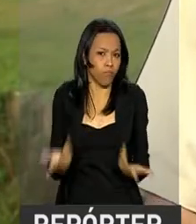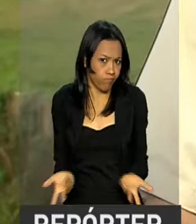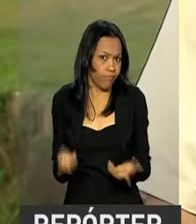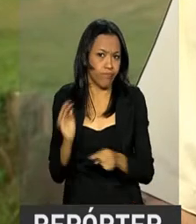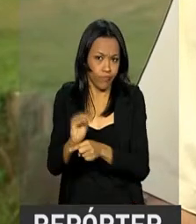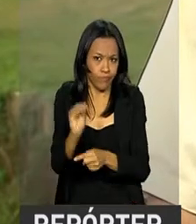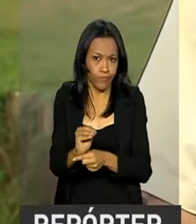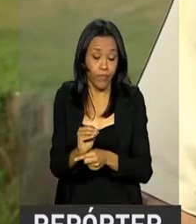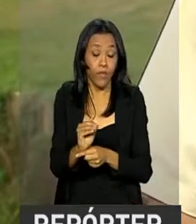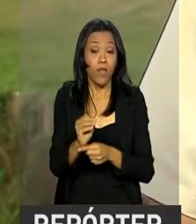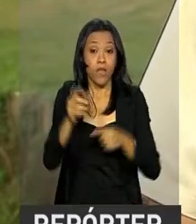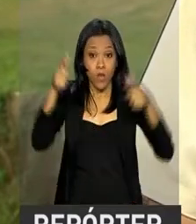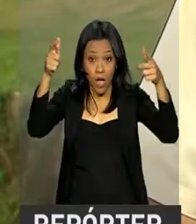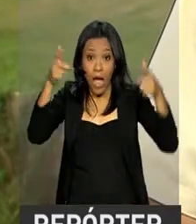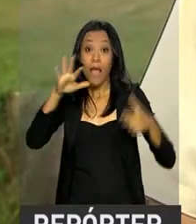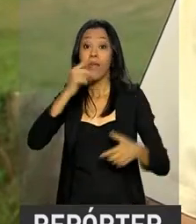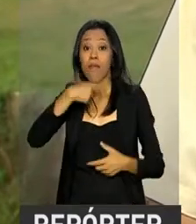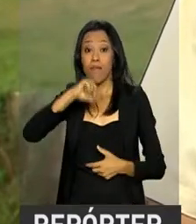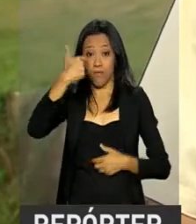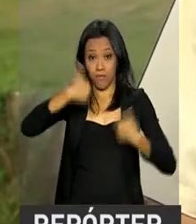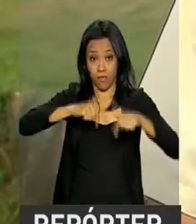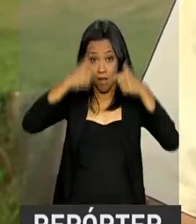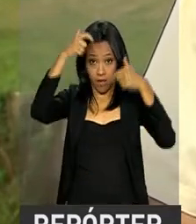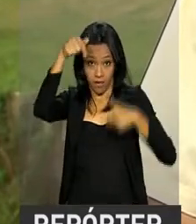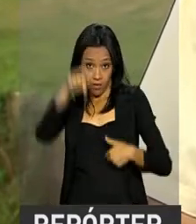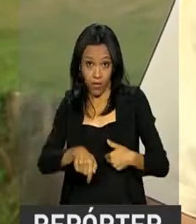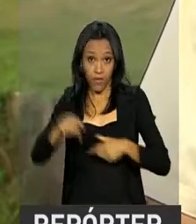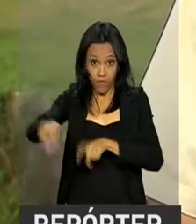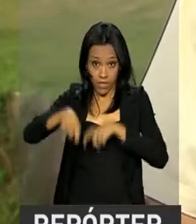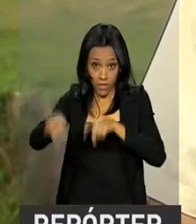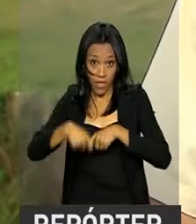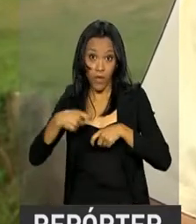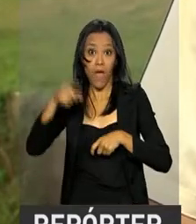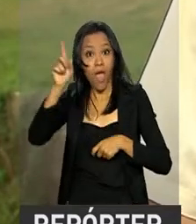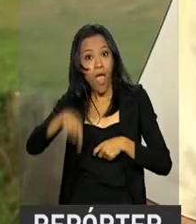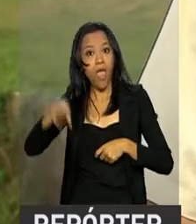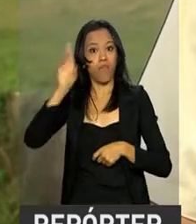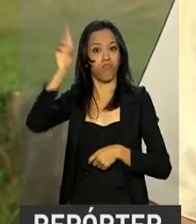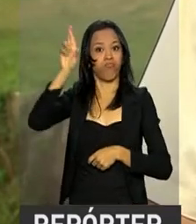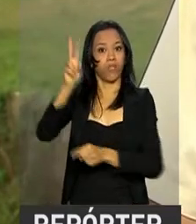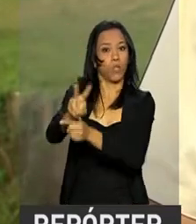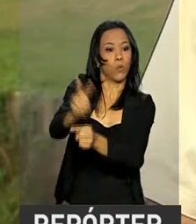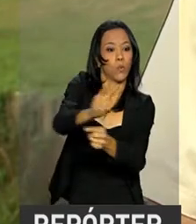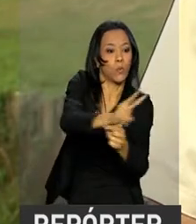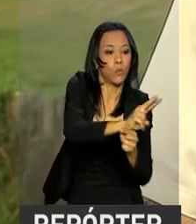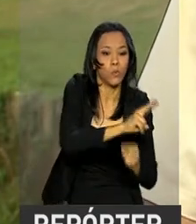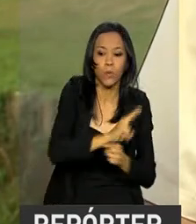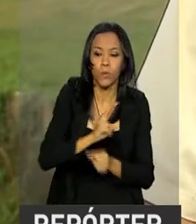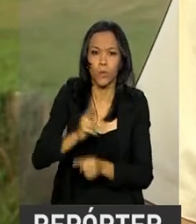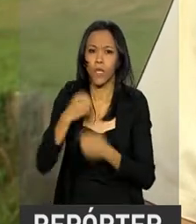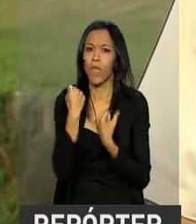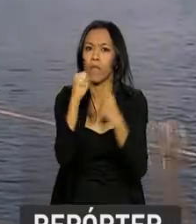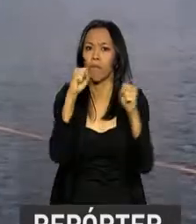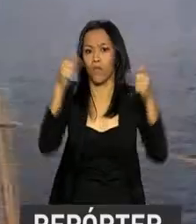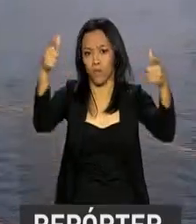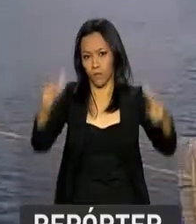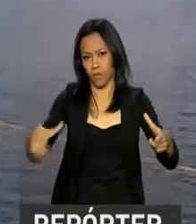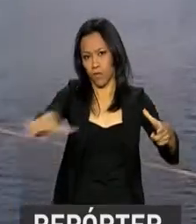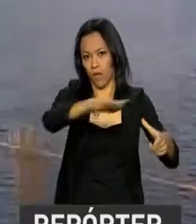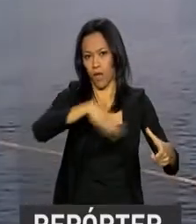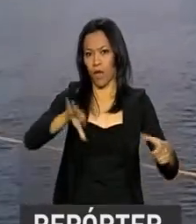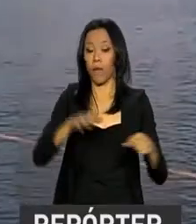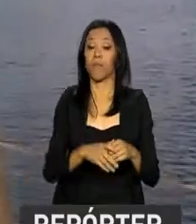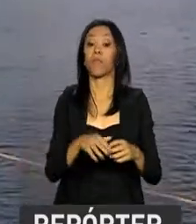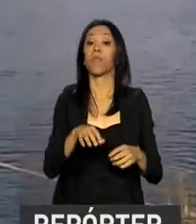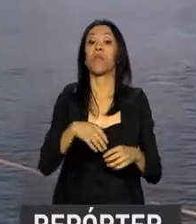o pantaneiro fazendeiro acabou sendo maior conservacionista o maior defensor do pantanal com menos de